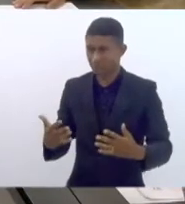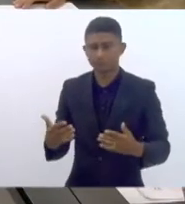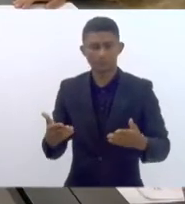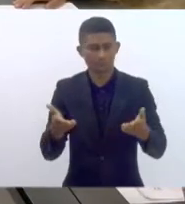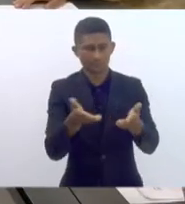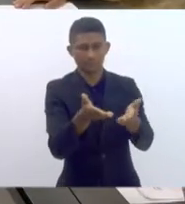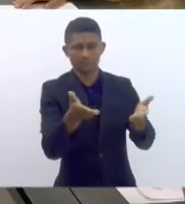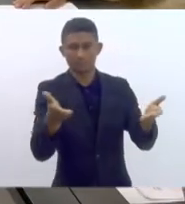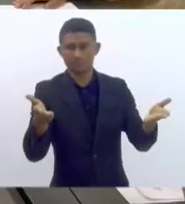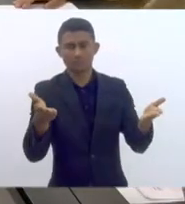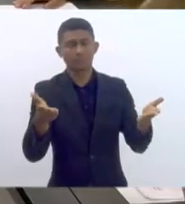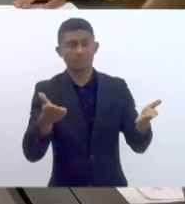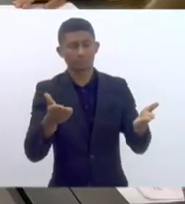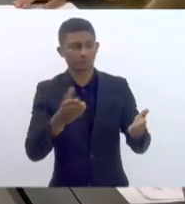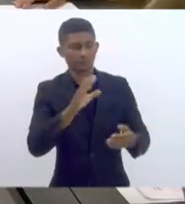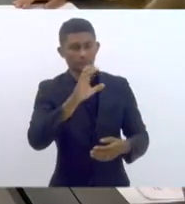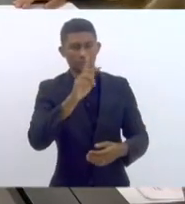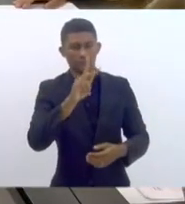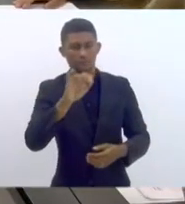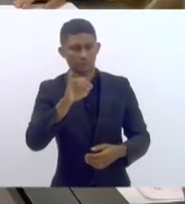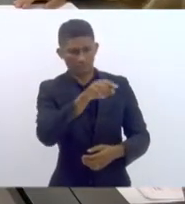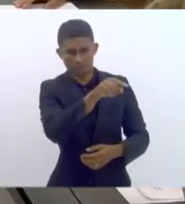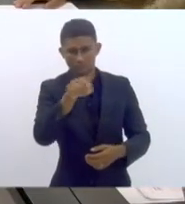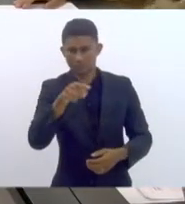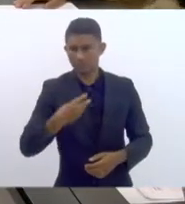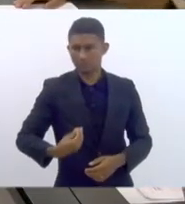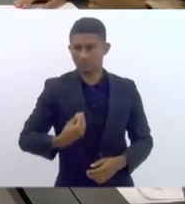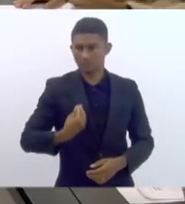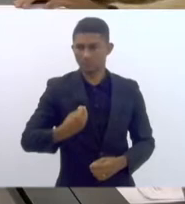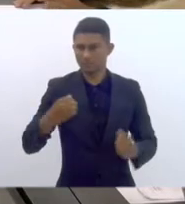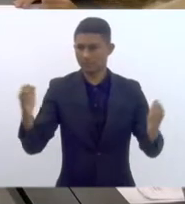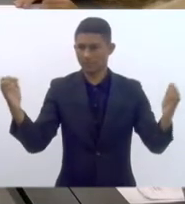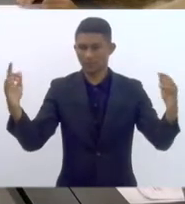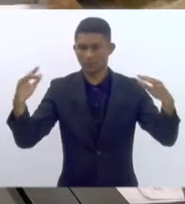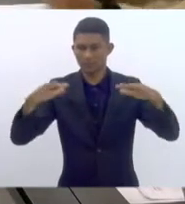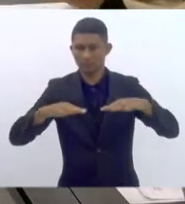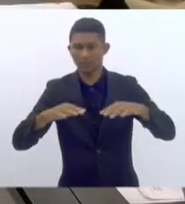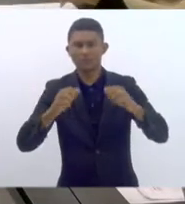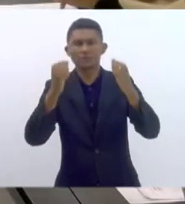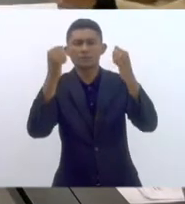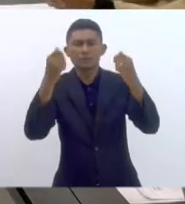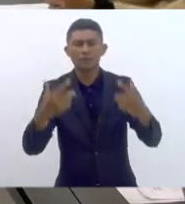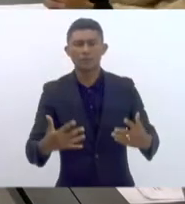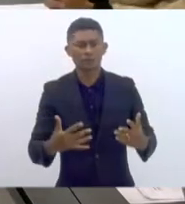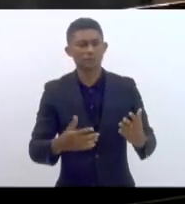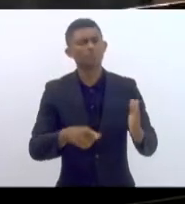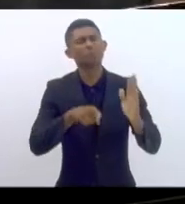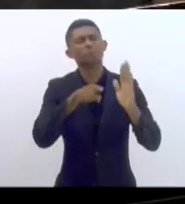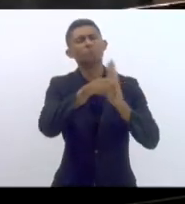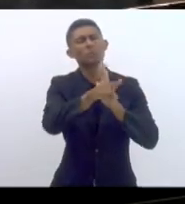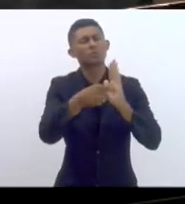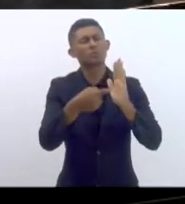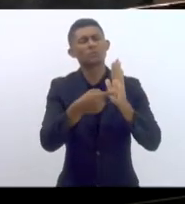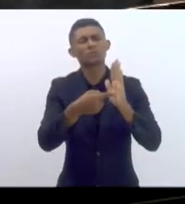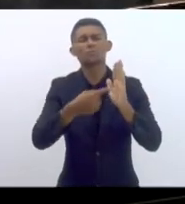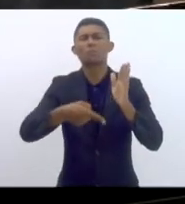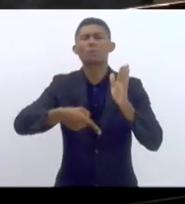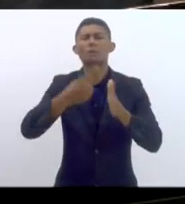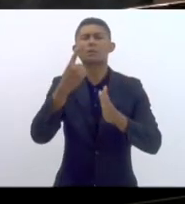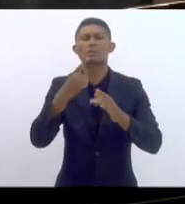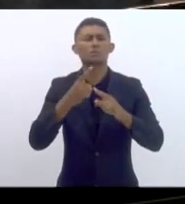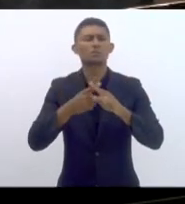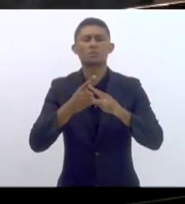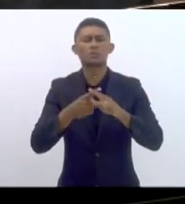colegas de CPI o porquê dessa primeira pergunta. É que quando